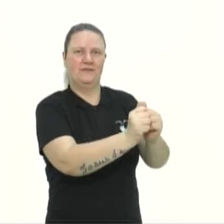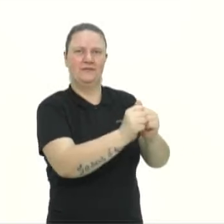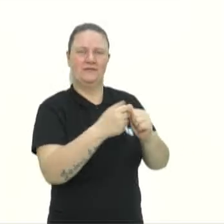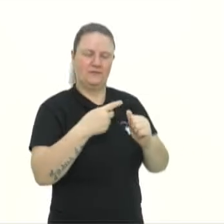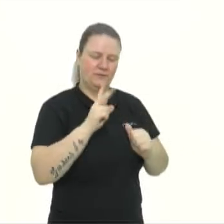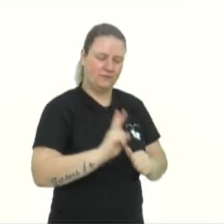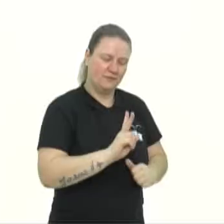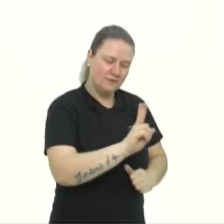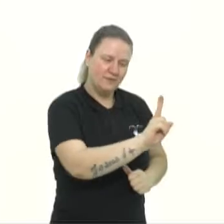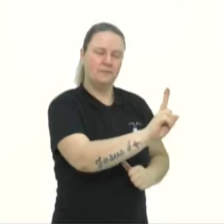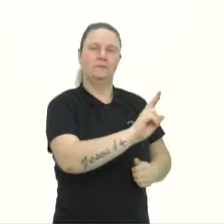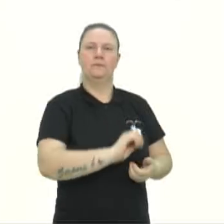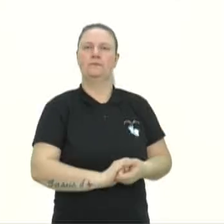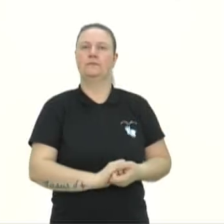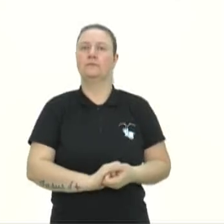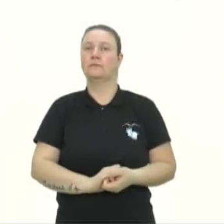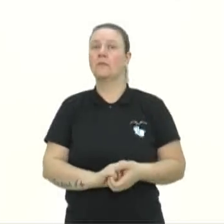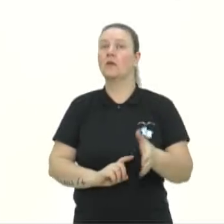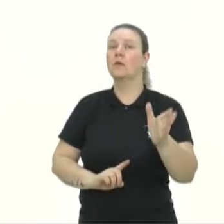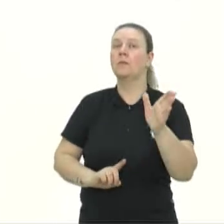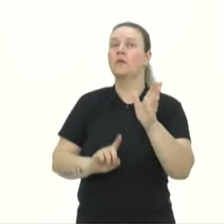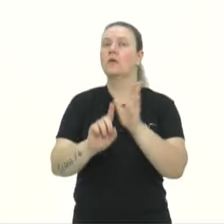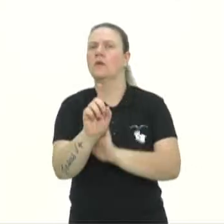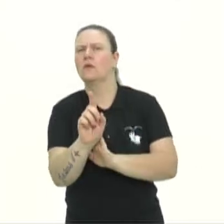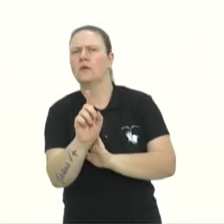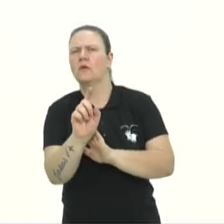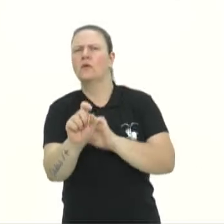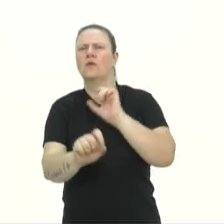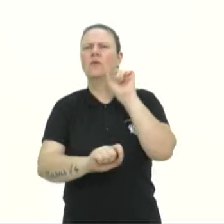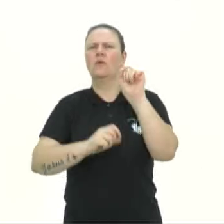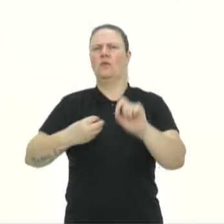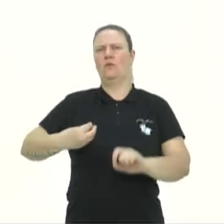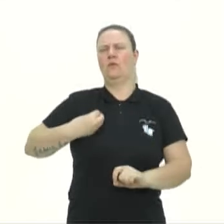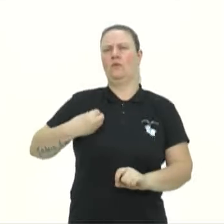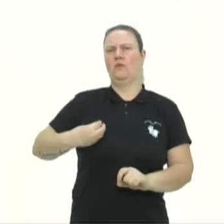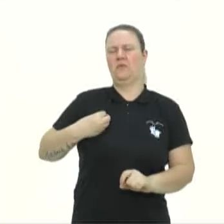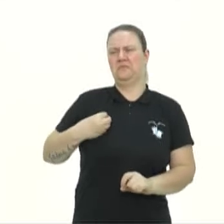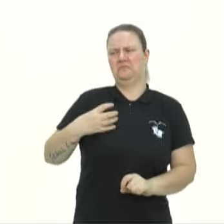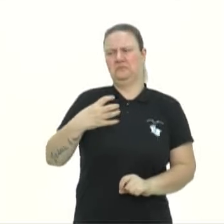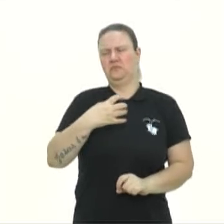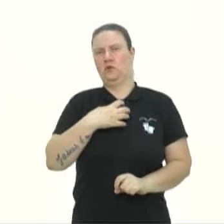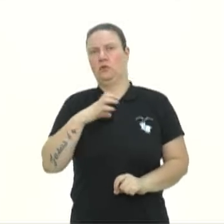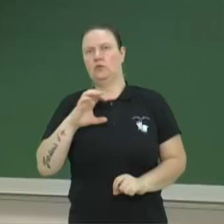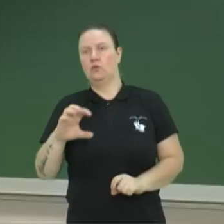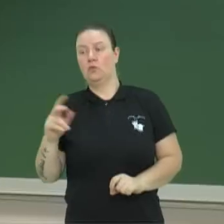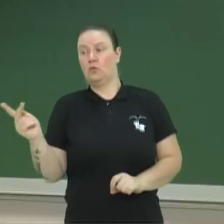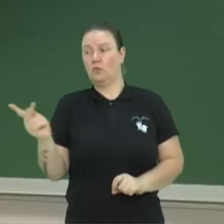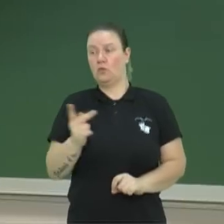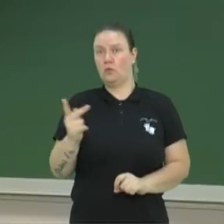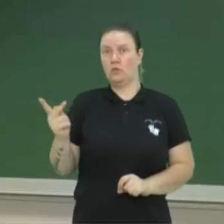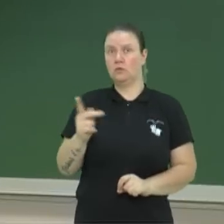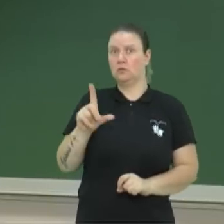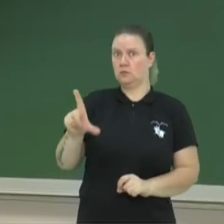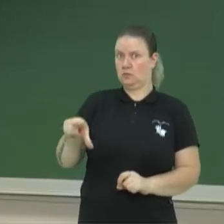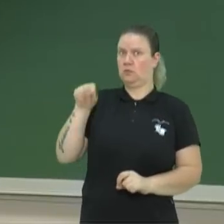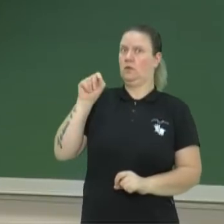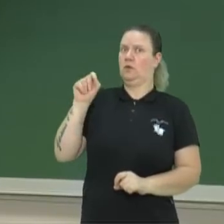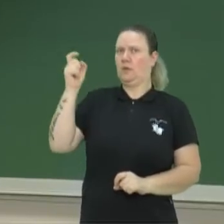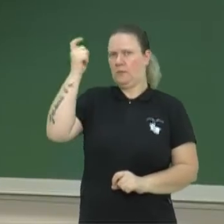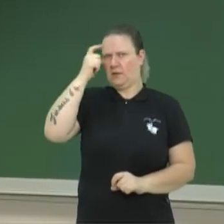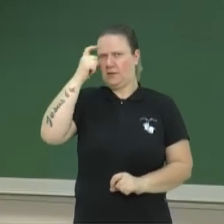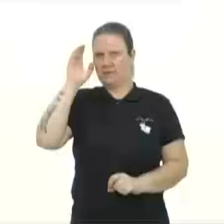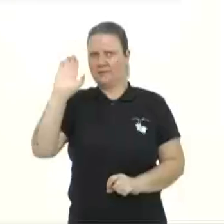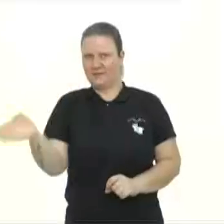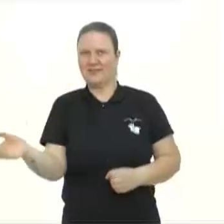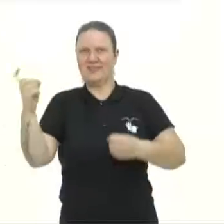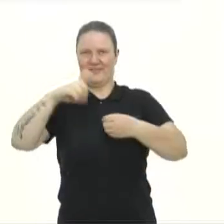A perguntinha, vivendo uma situação incomum, o que os dois personagens decidem? Pense um pouquinho, já